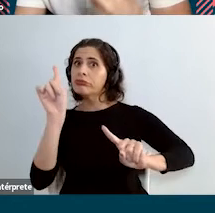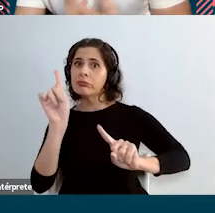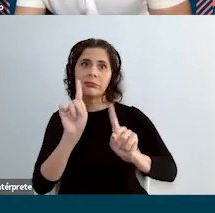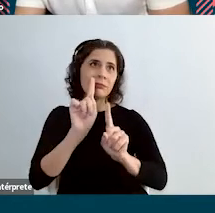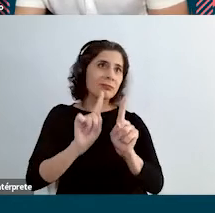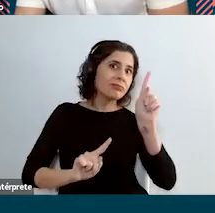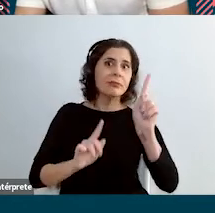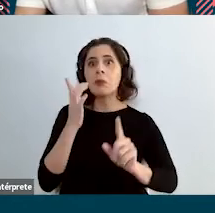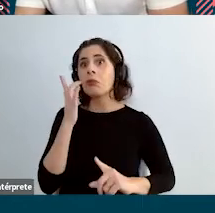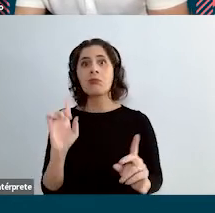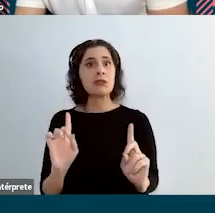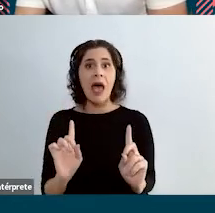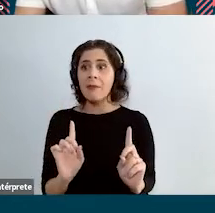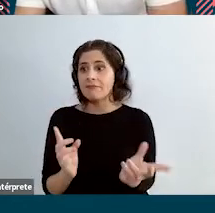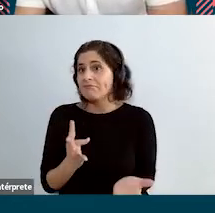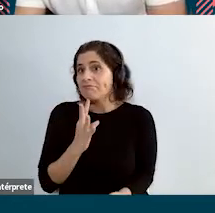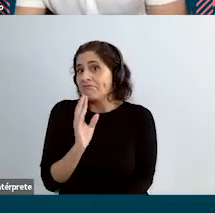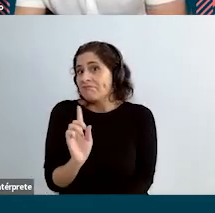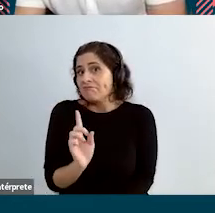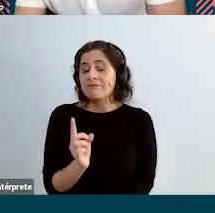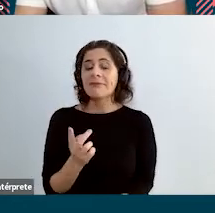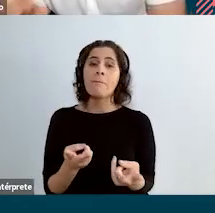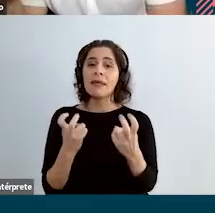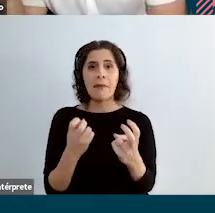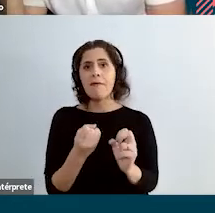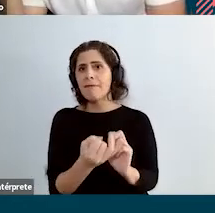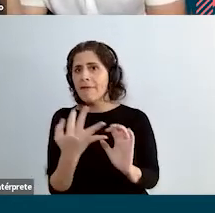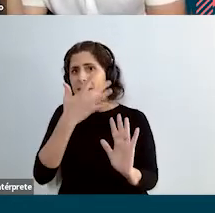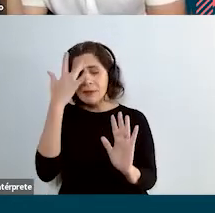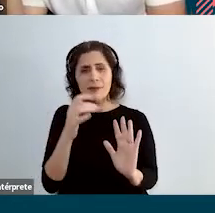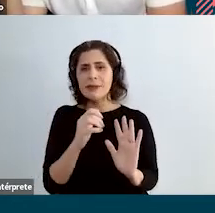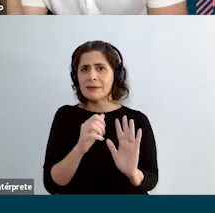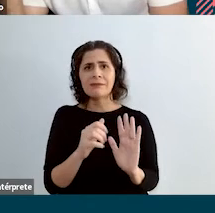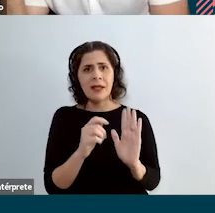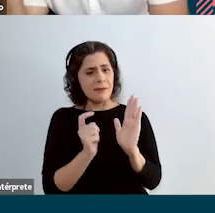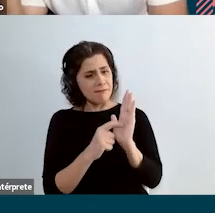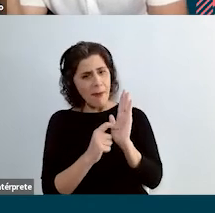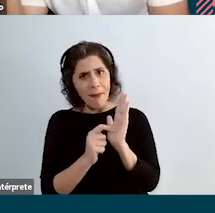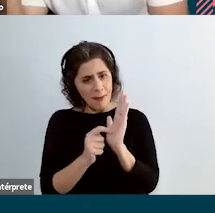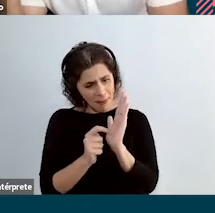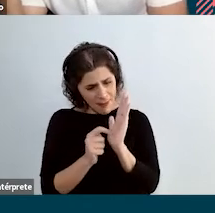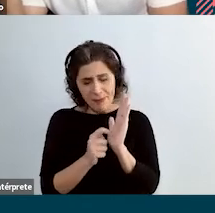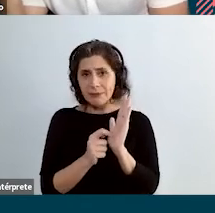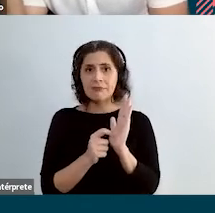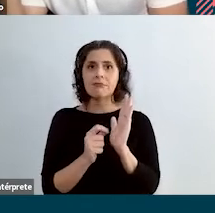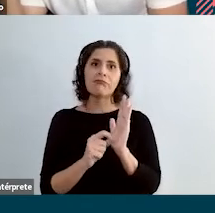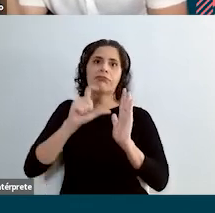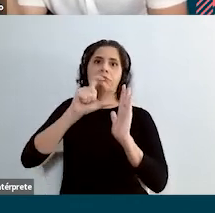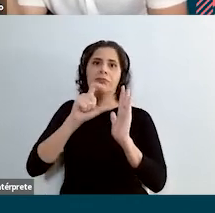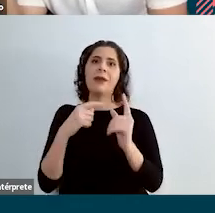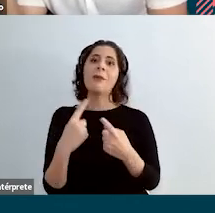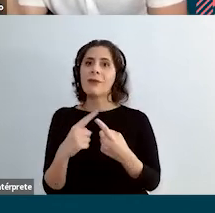como que era a dinâmica do jogo em si, né? E a gente viu o volume de acessos simultâneos muito alto, porque a gente